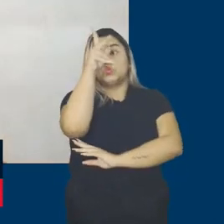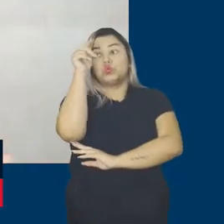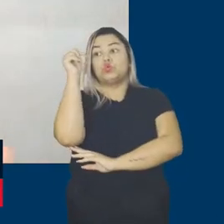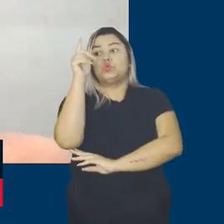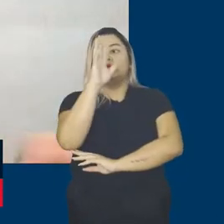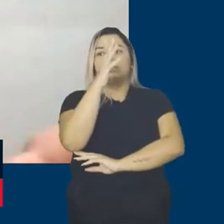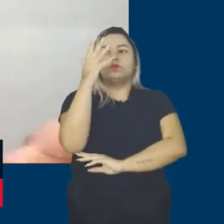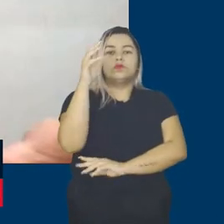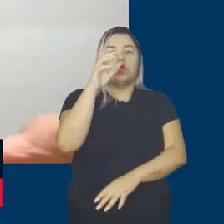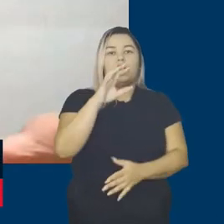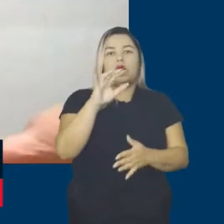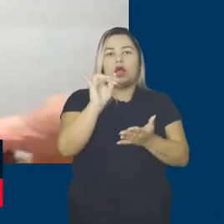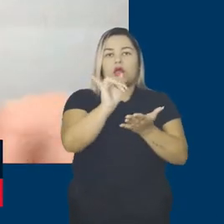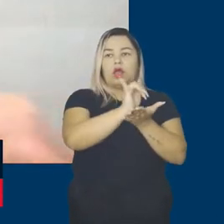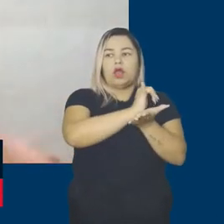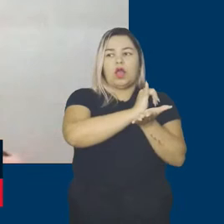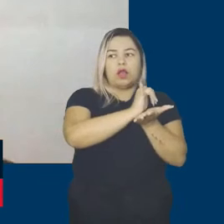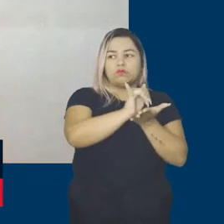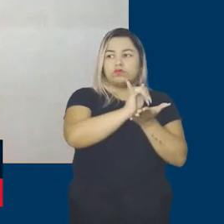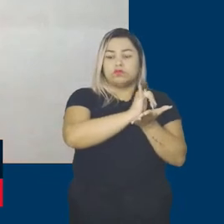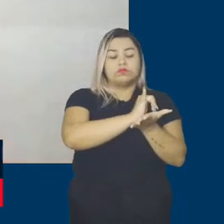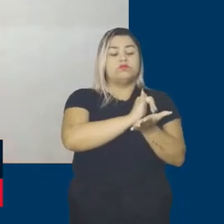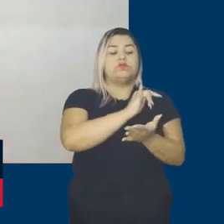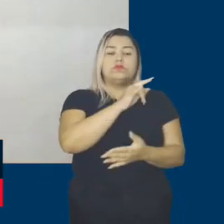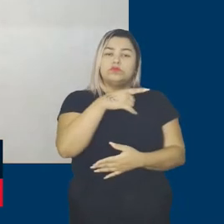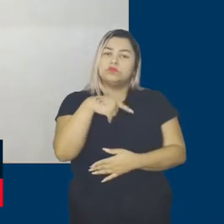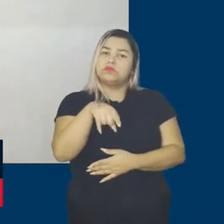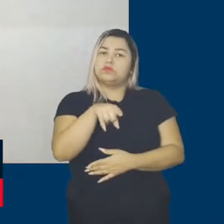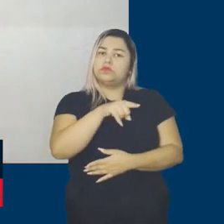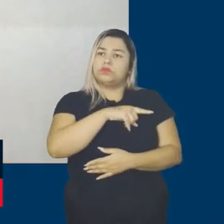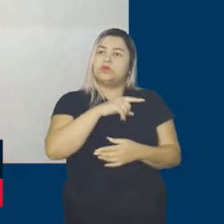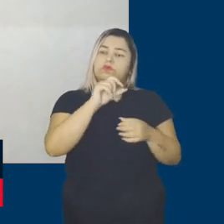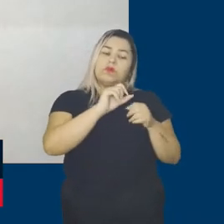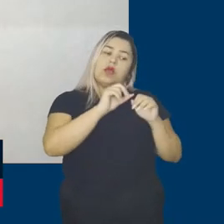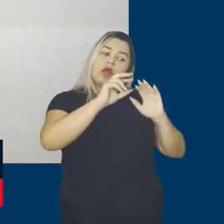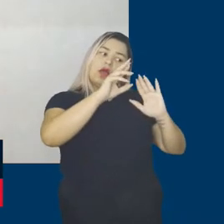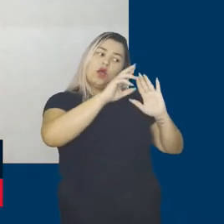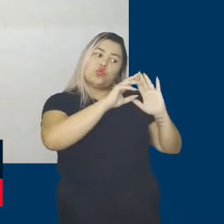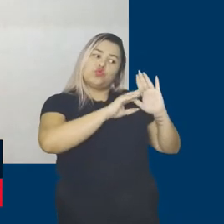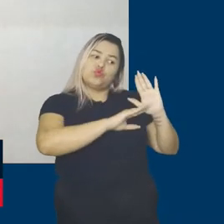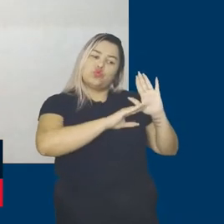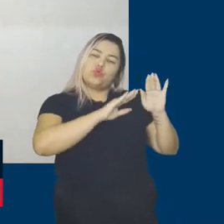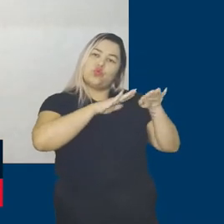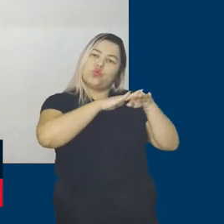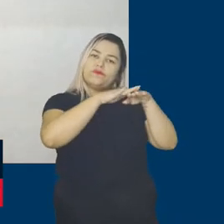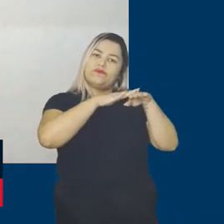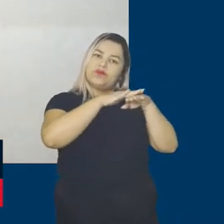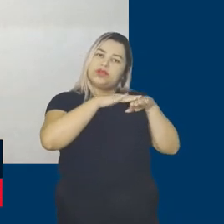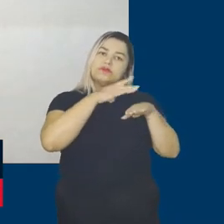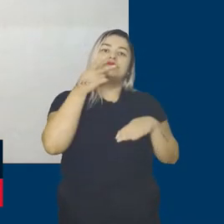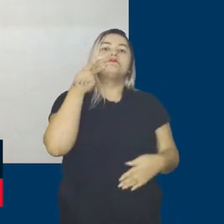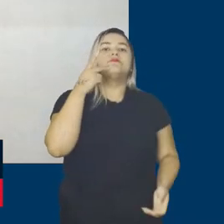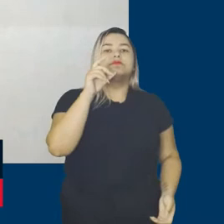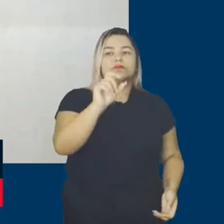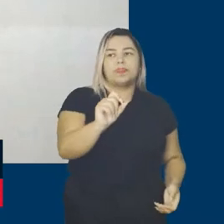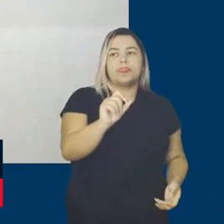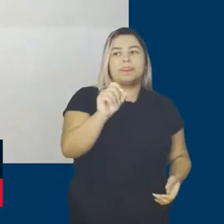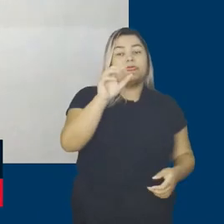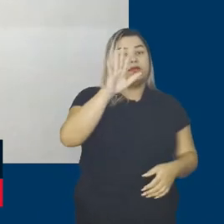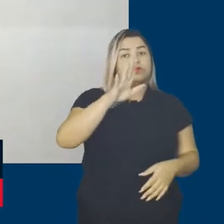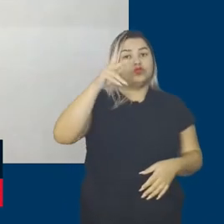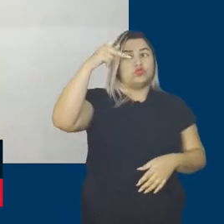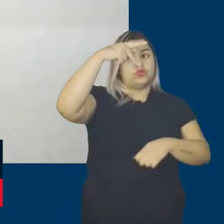com os Estados Unidos, com a Inglaterra, então nós estamos fazendo um roteiro de conversas para conseguir fazer captação